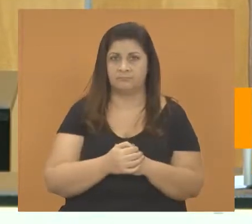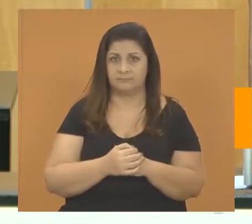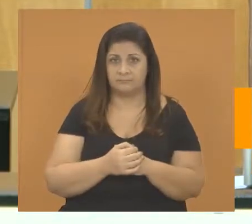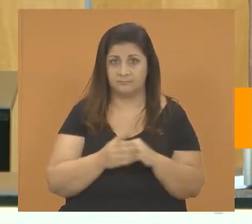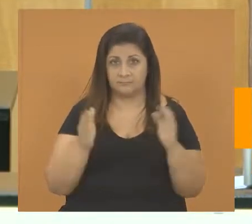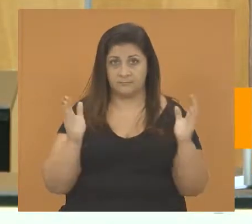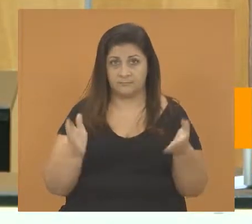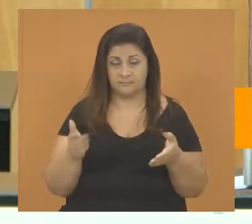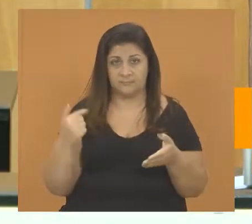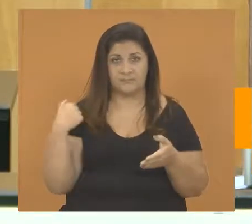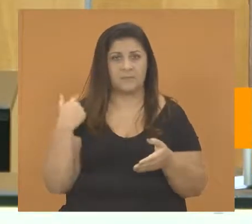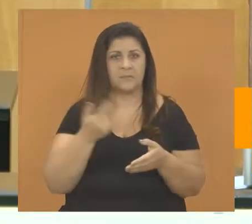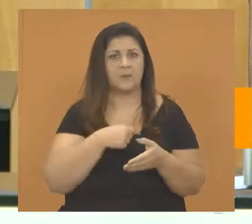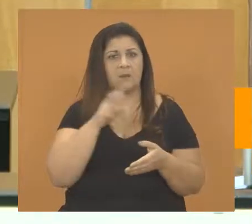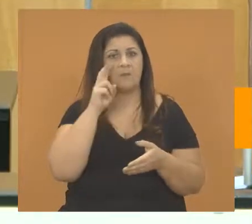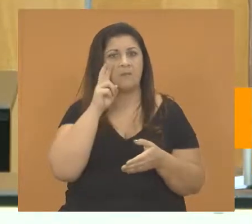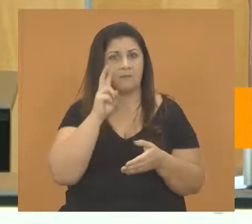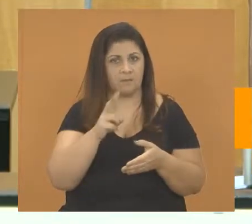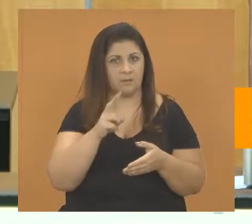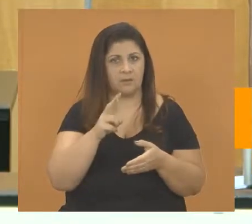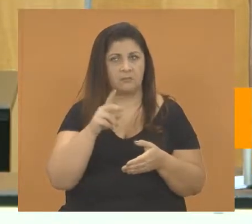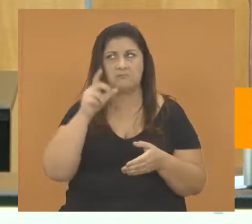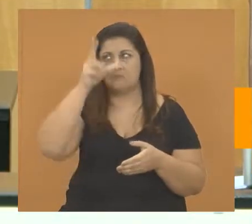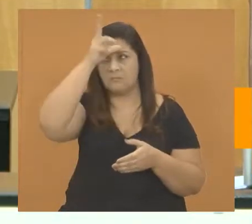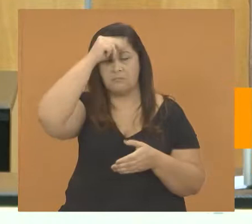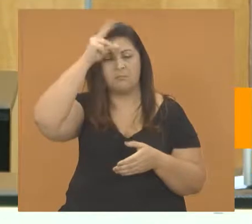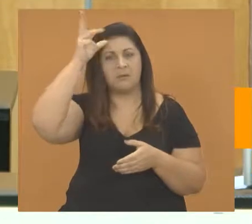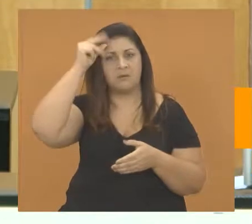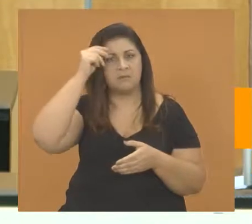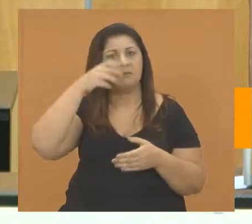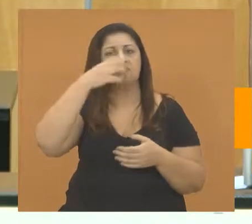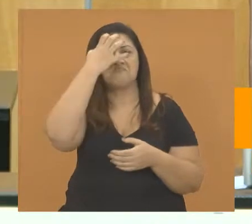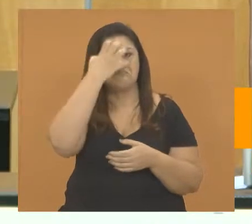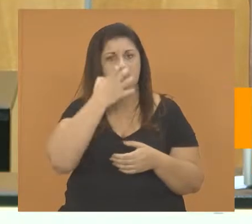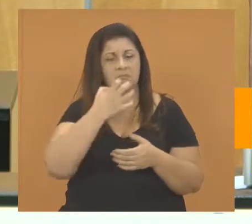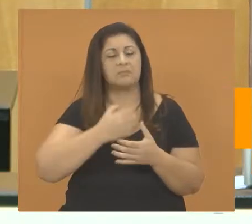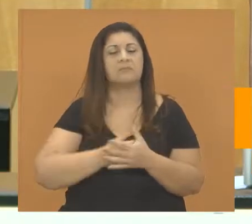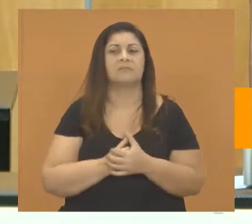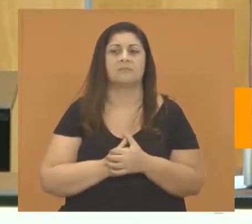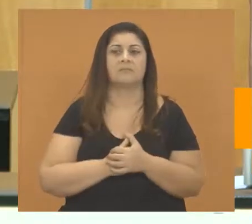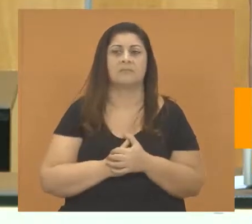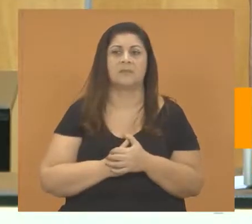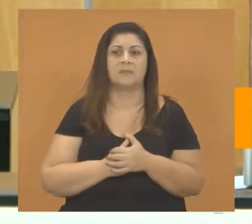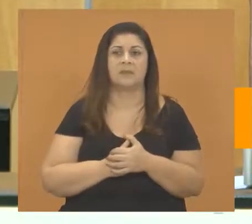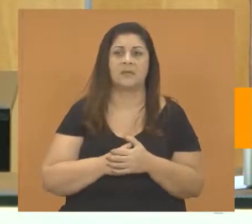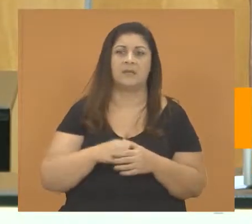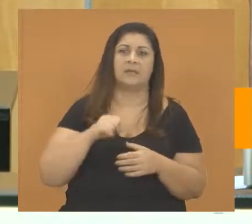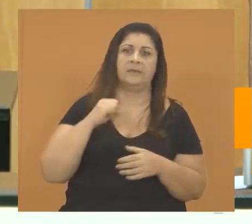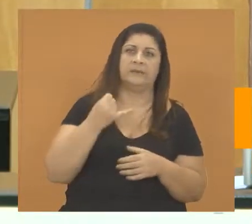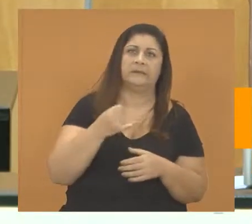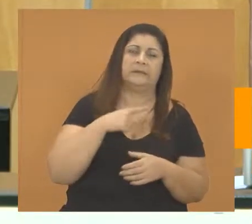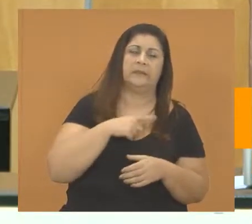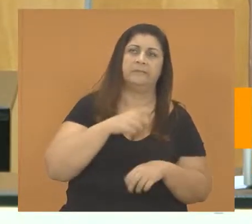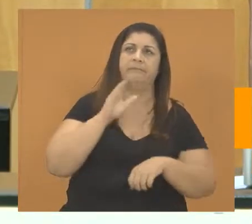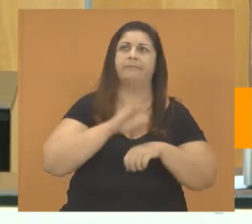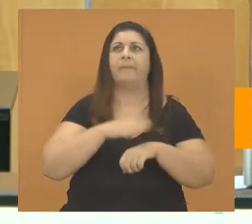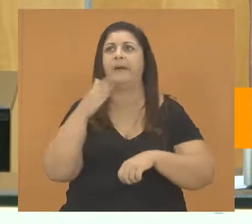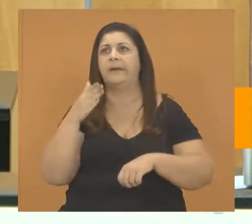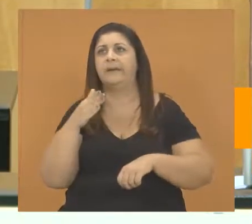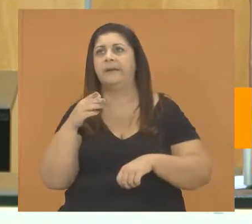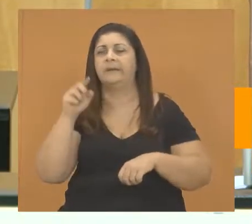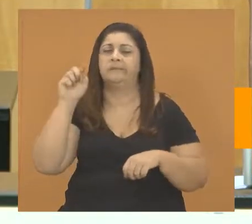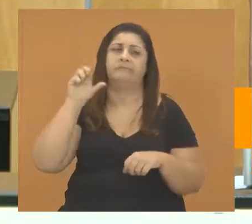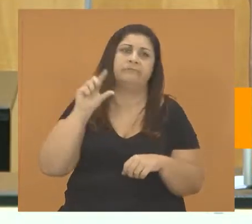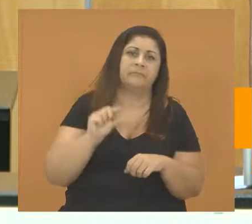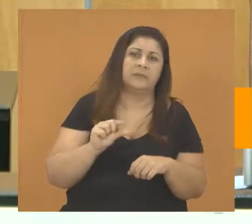está vendo uma seriedade desse novo governo de organizar as casas agora se foi feito carga mais carga -